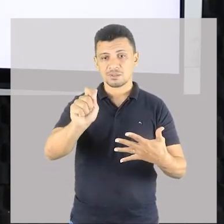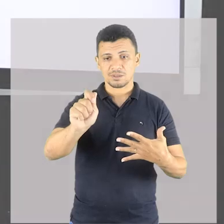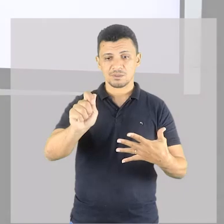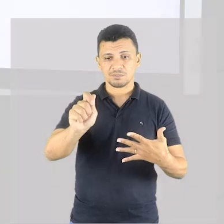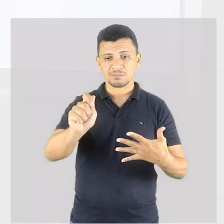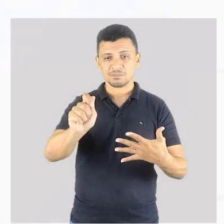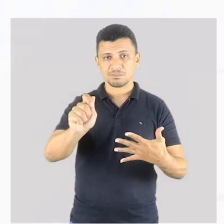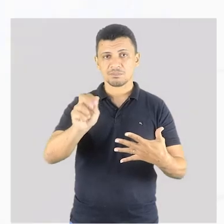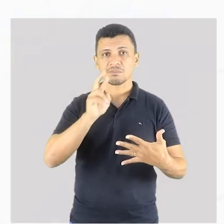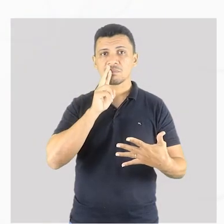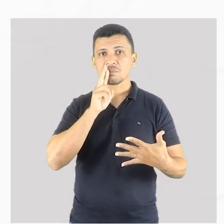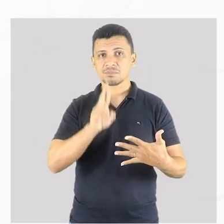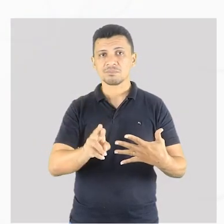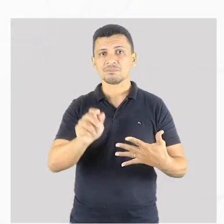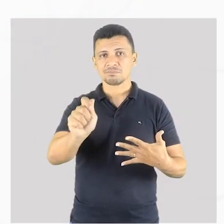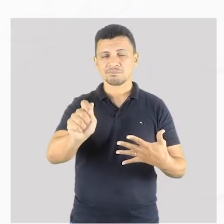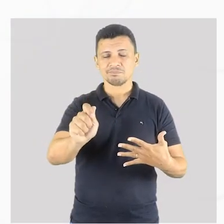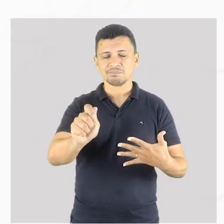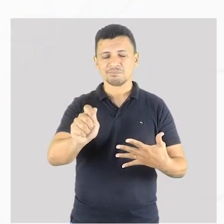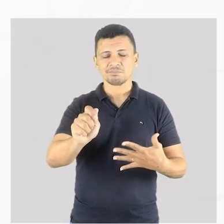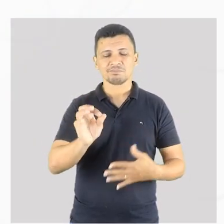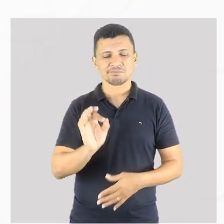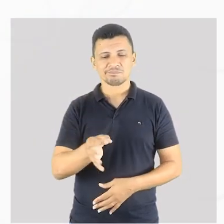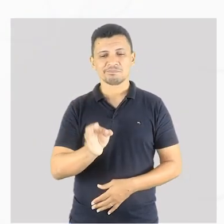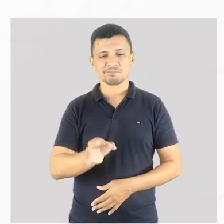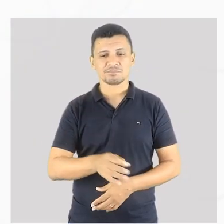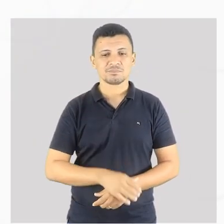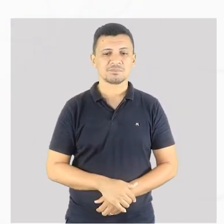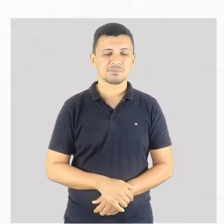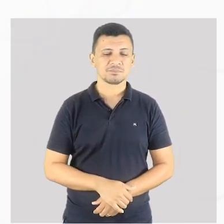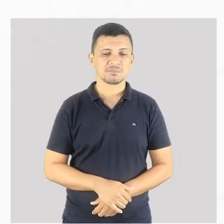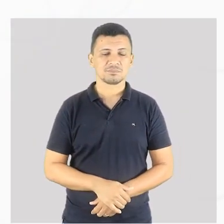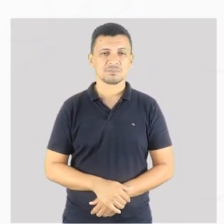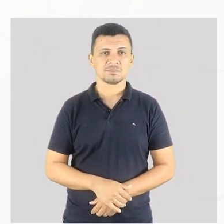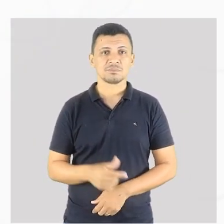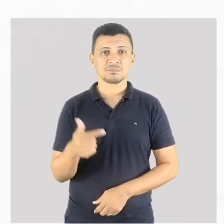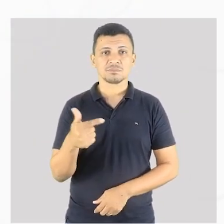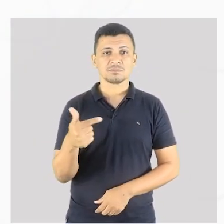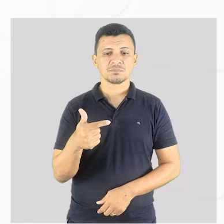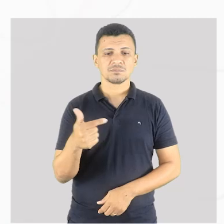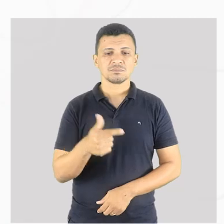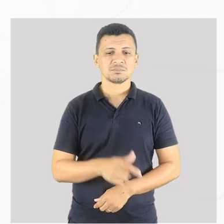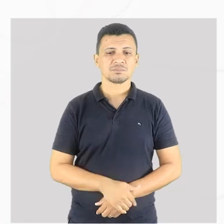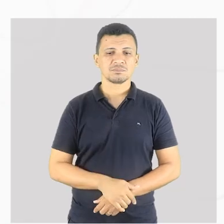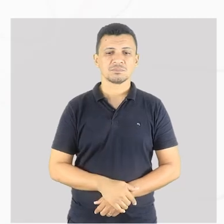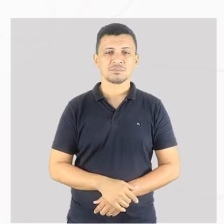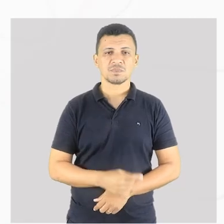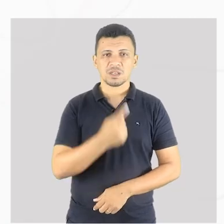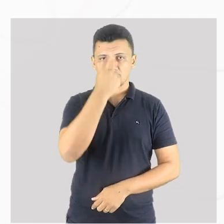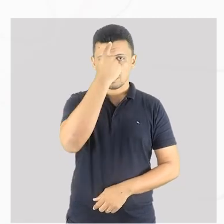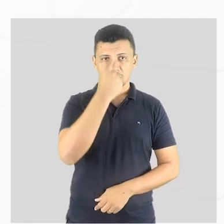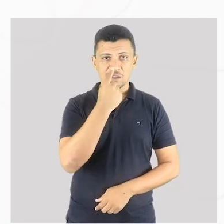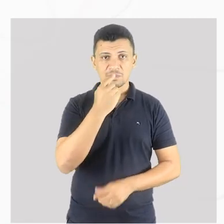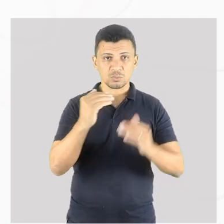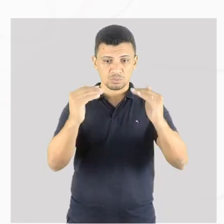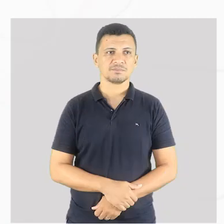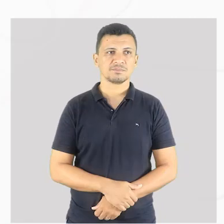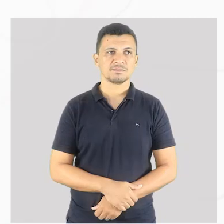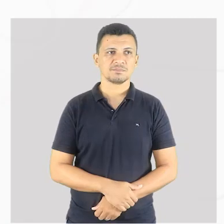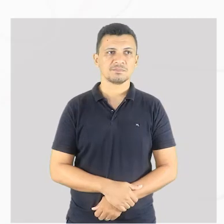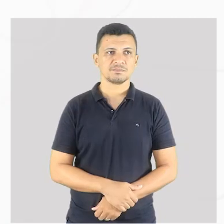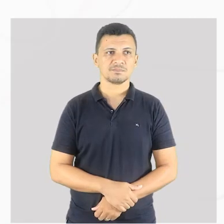letra A mesmo. Belezinha, resposta é a letra A. Vamos para a segunda. Na figura